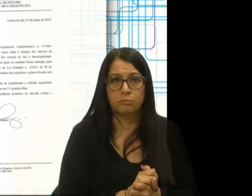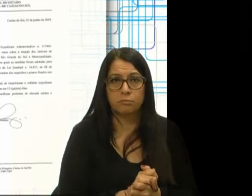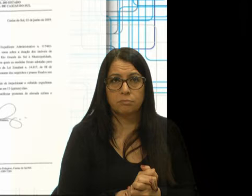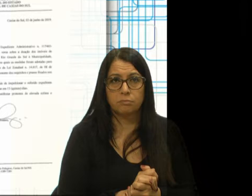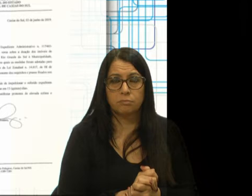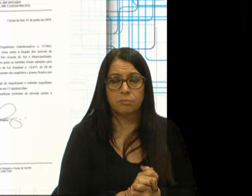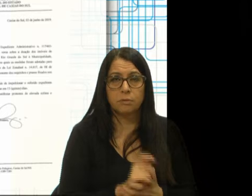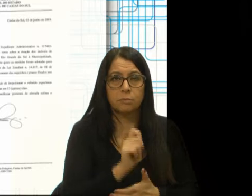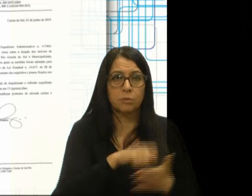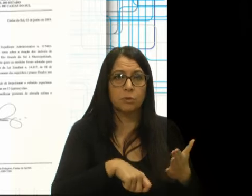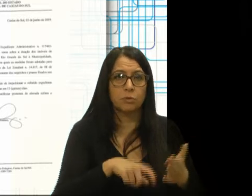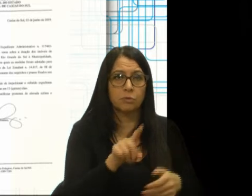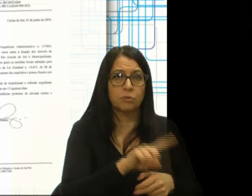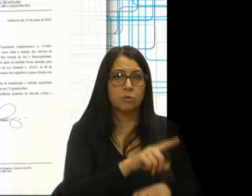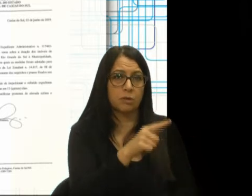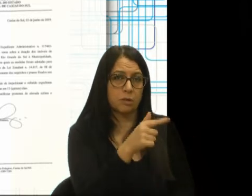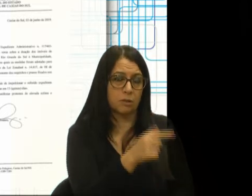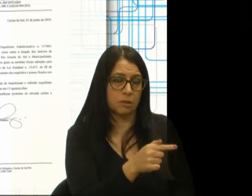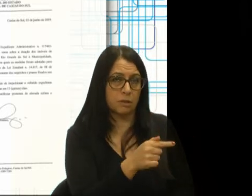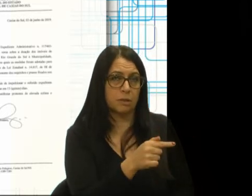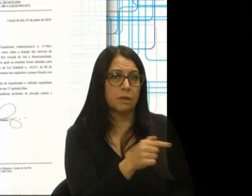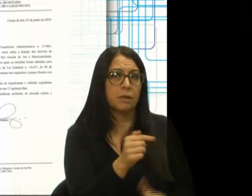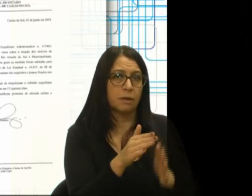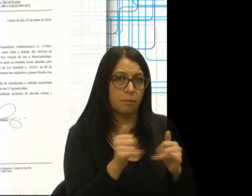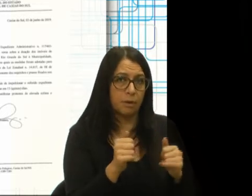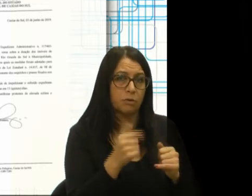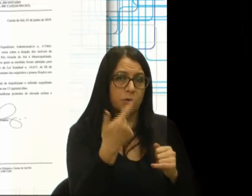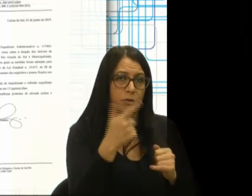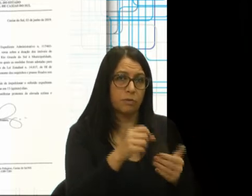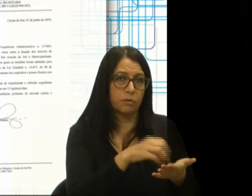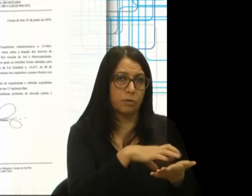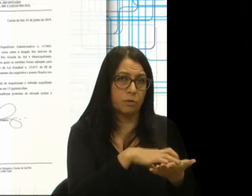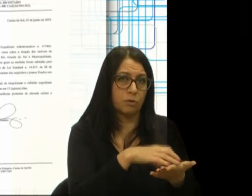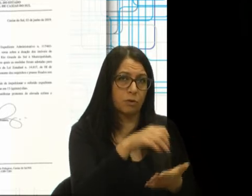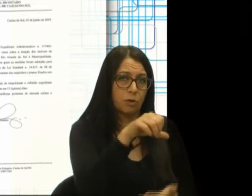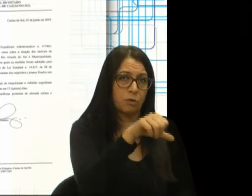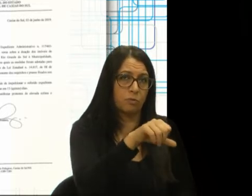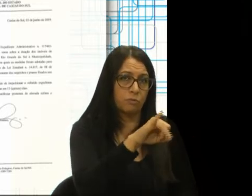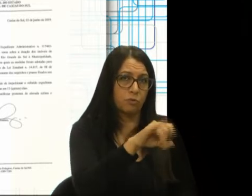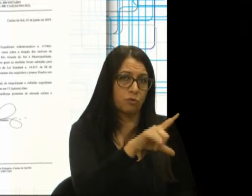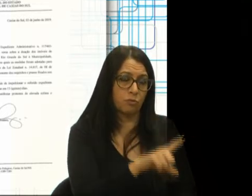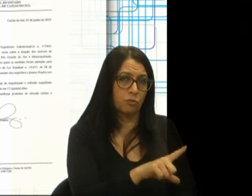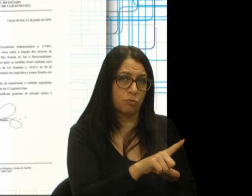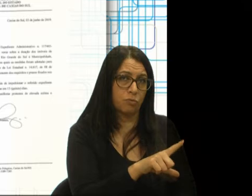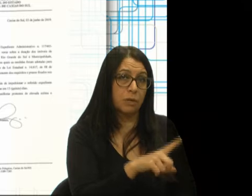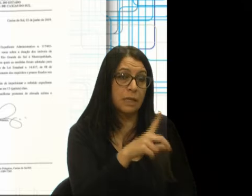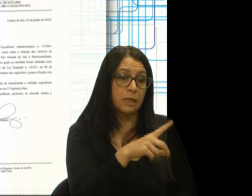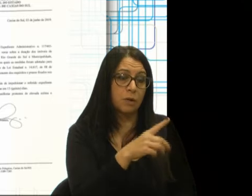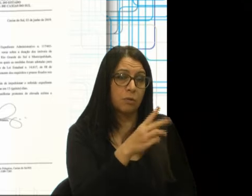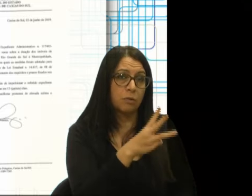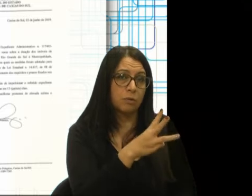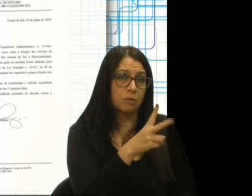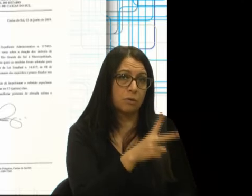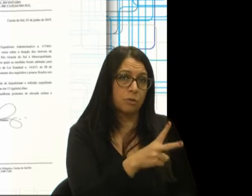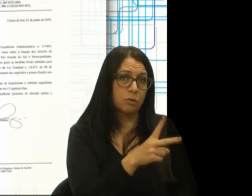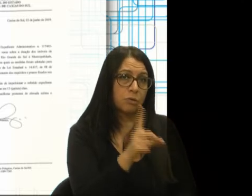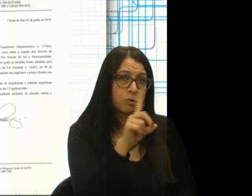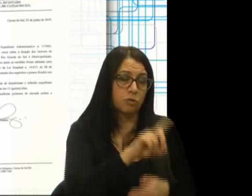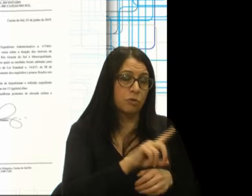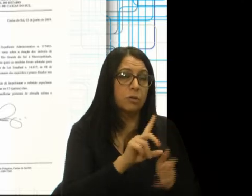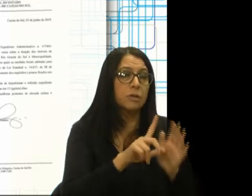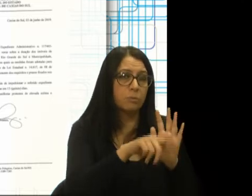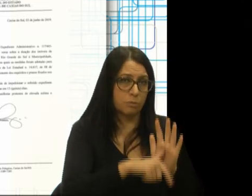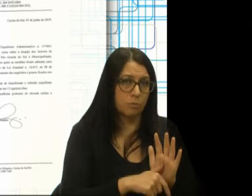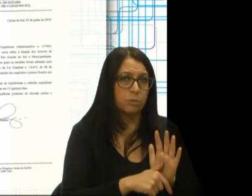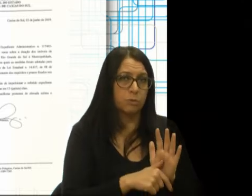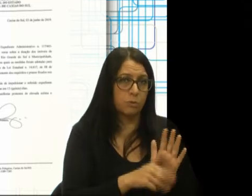Protocolado no dia 7, o município solicita o envio de nova cópia no dia 9 de julho, então 32 dias depois